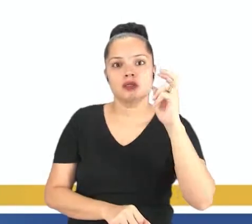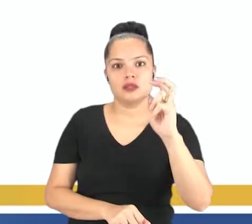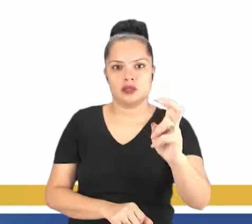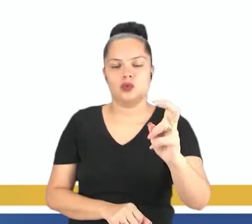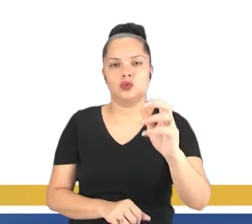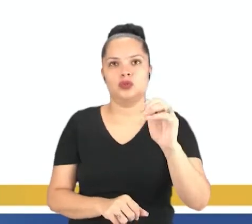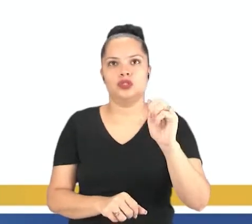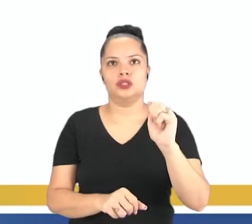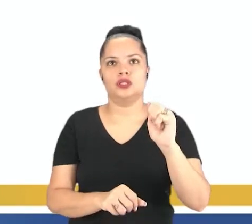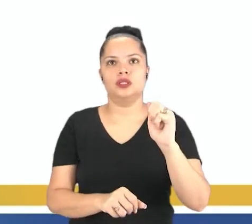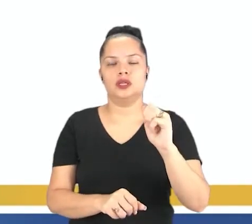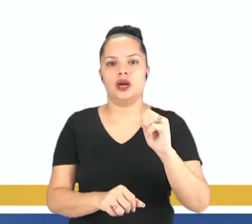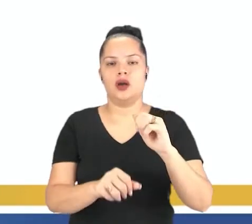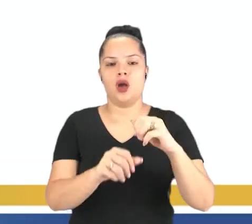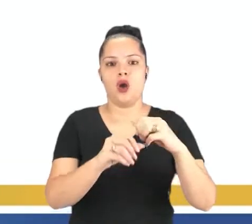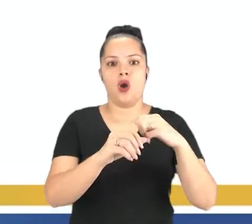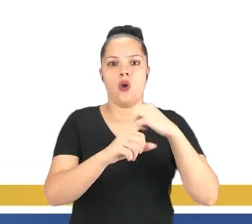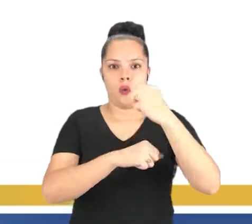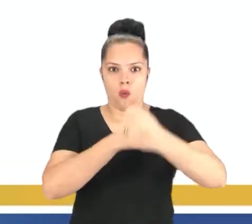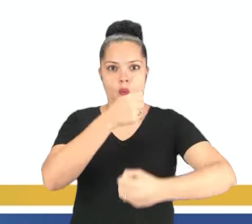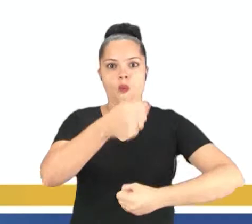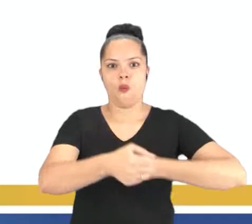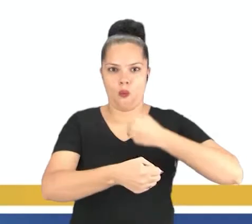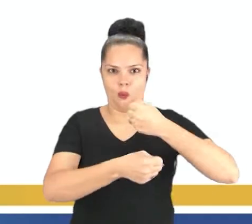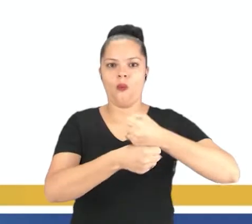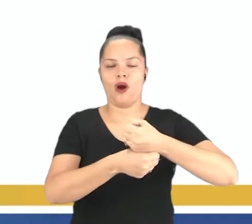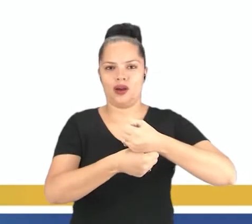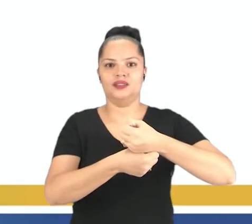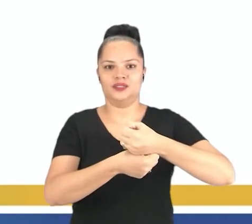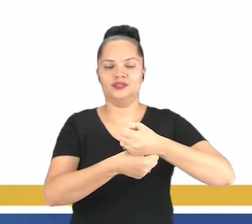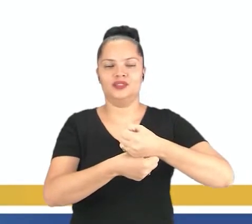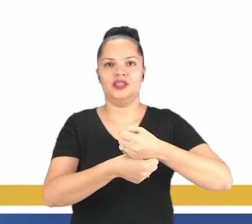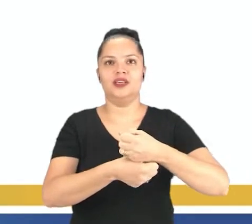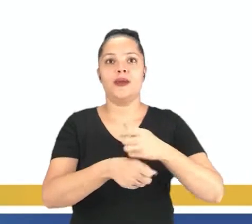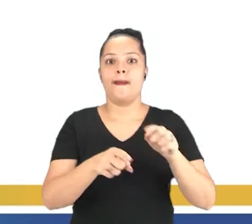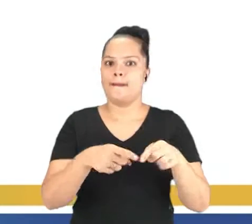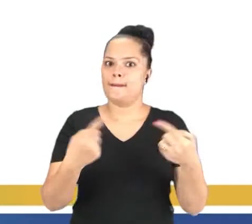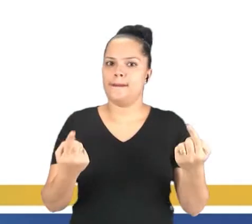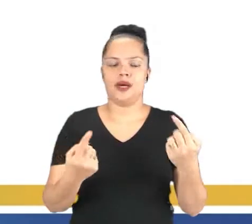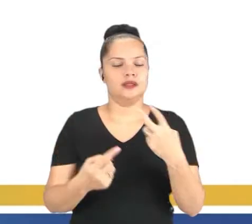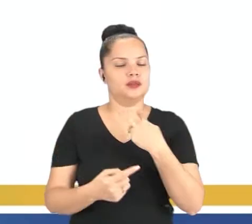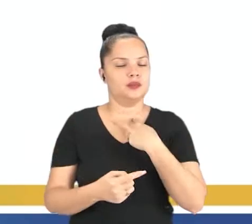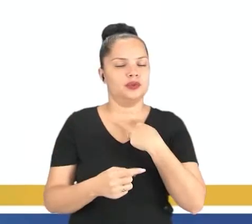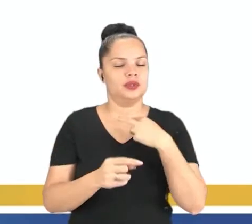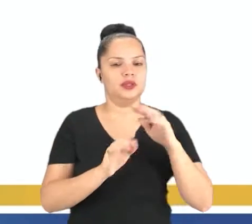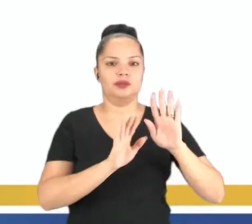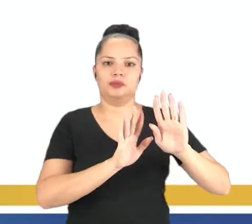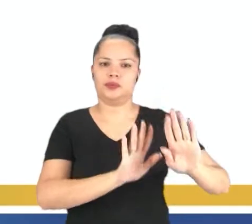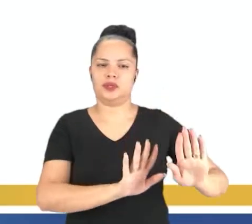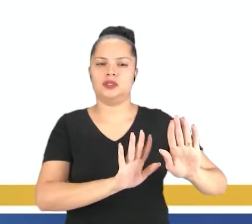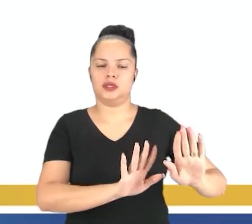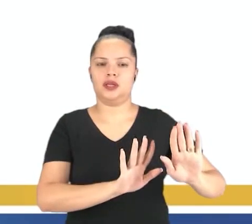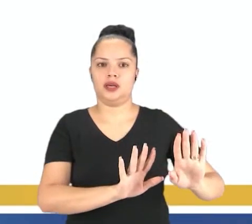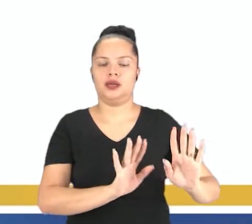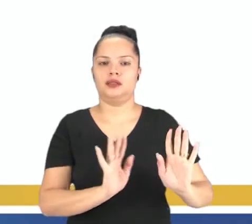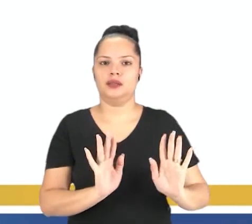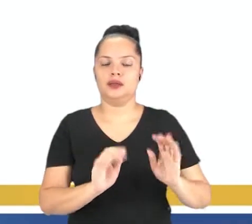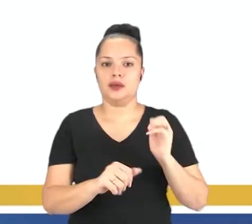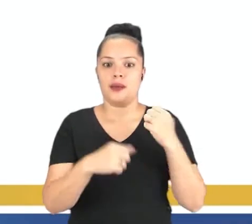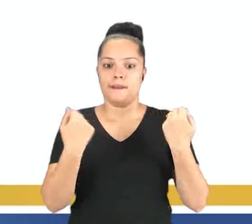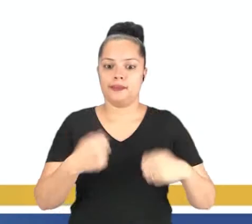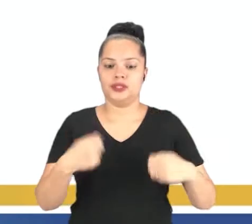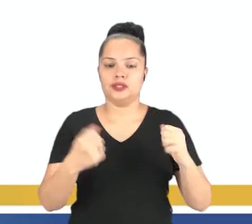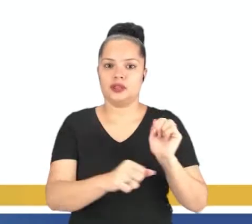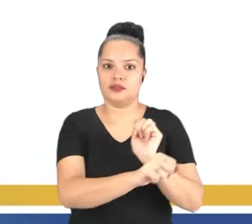esse 5 dias ele deve considerar os vazios tá nada é importante deveria ser feito e ainda era eram tidos